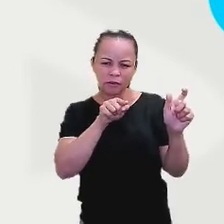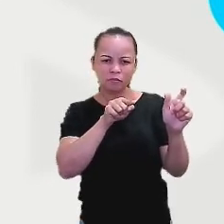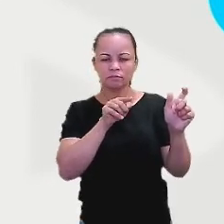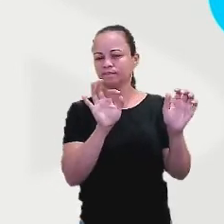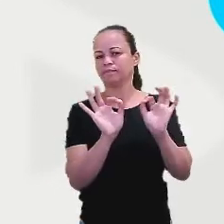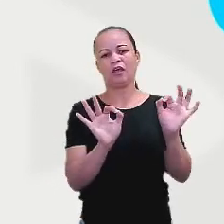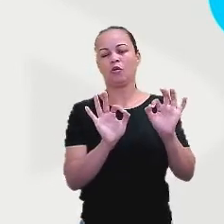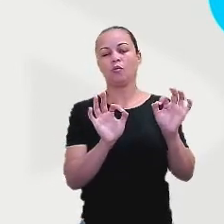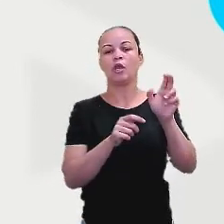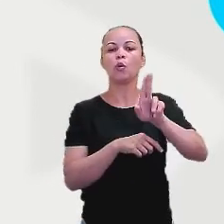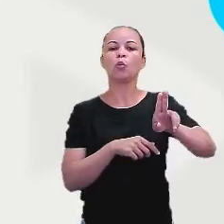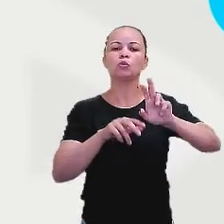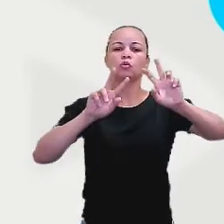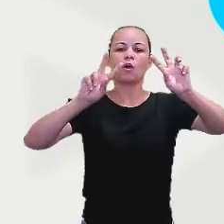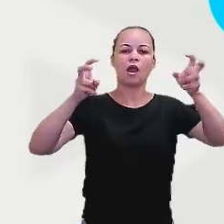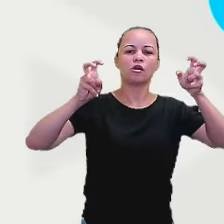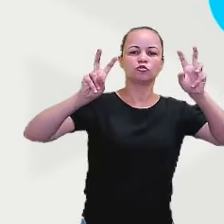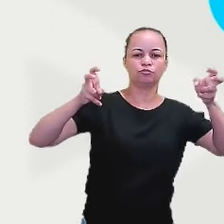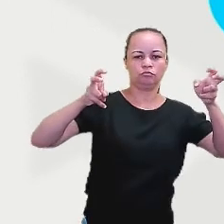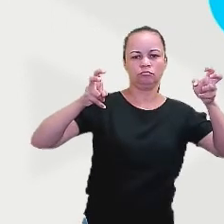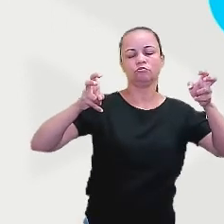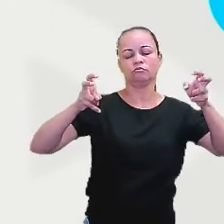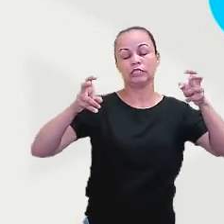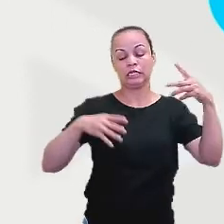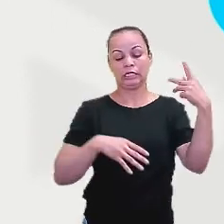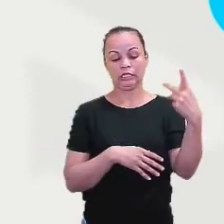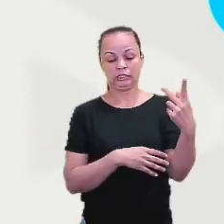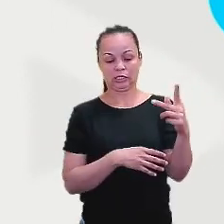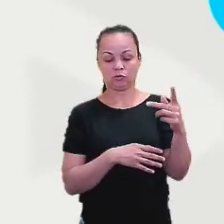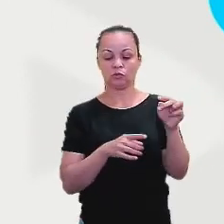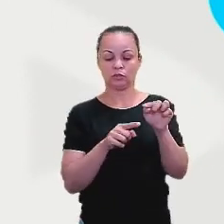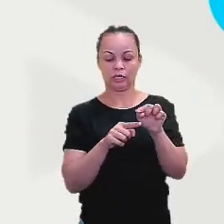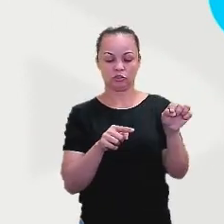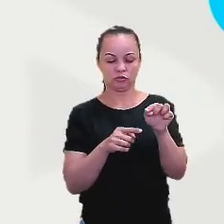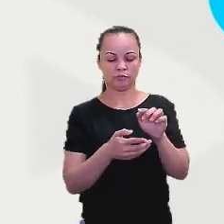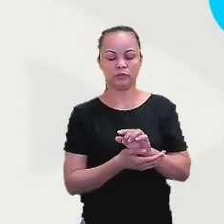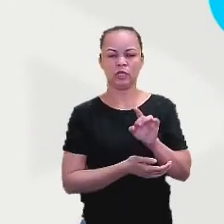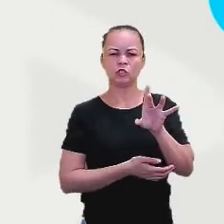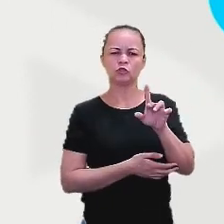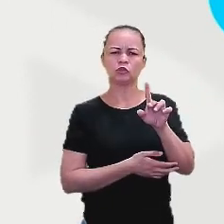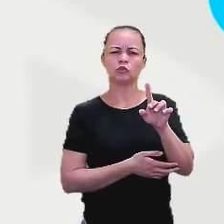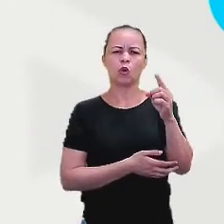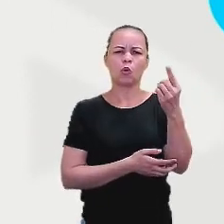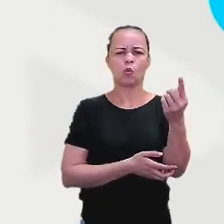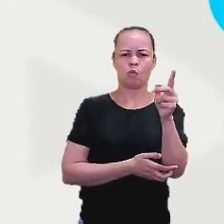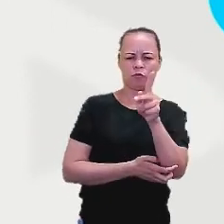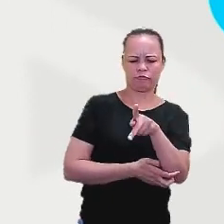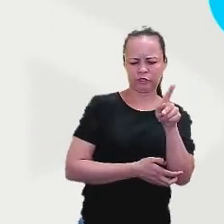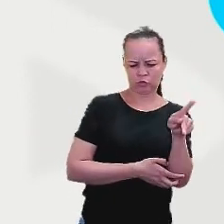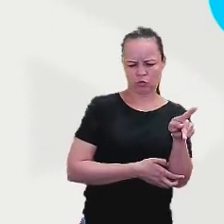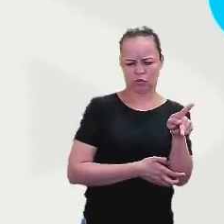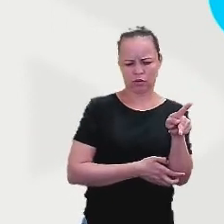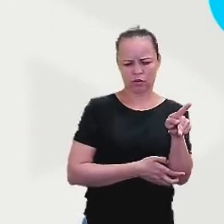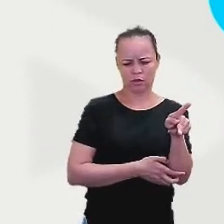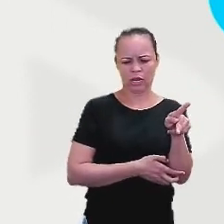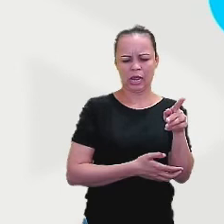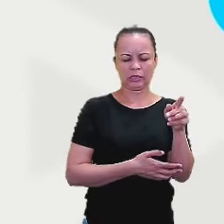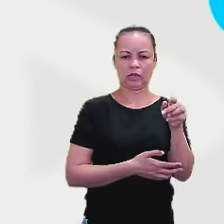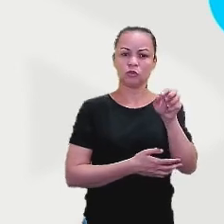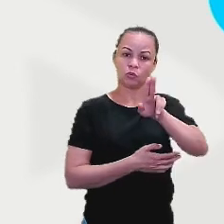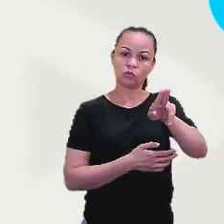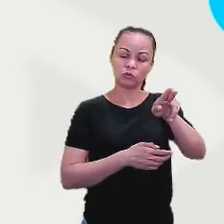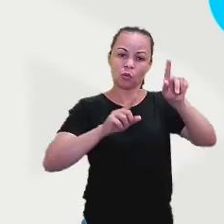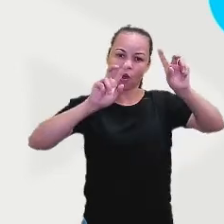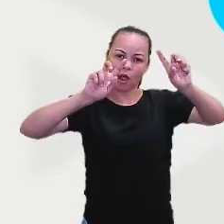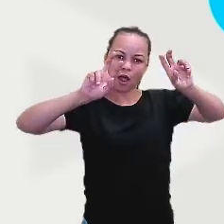aspas. Como nesse enunciado aí, nesse texto, no trecho. Só um, professora. Tá vendo que utilizamos